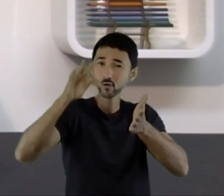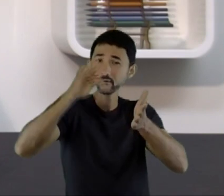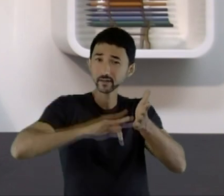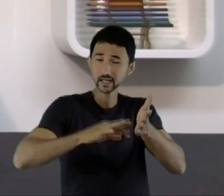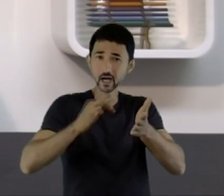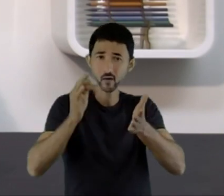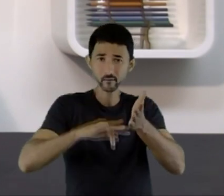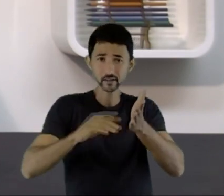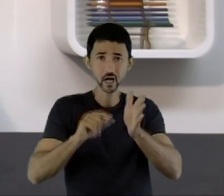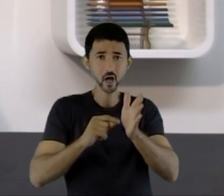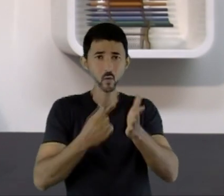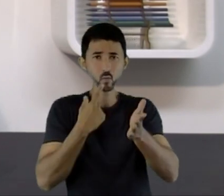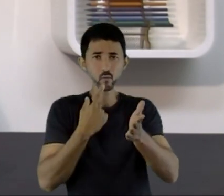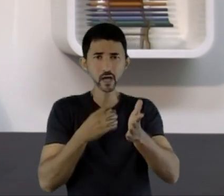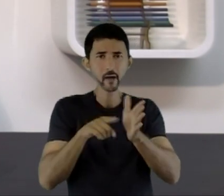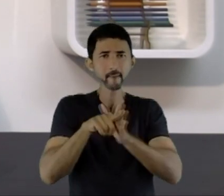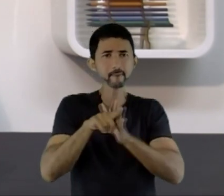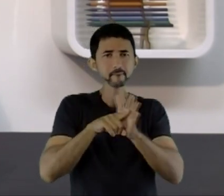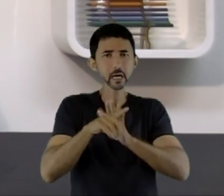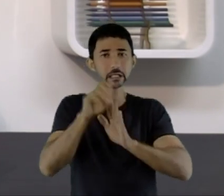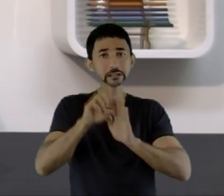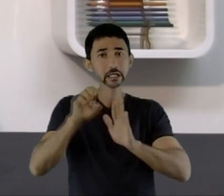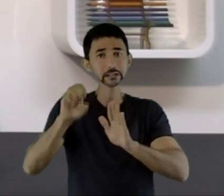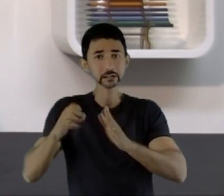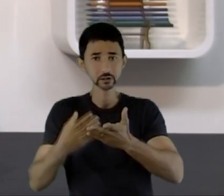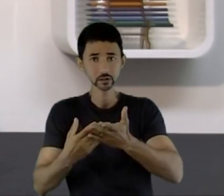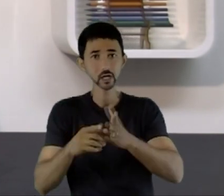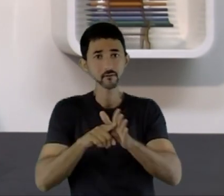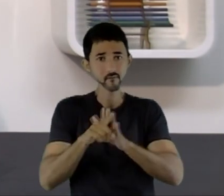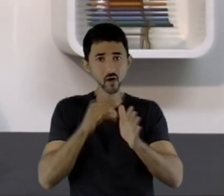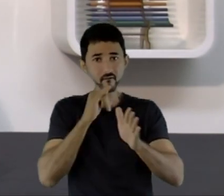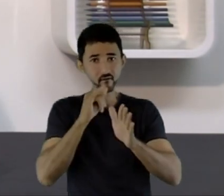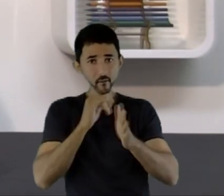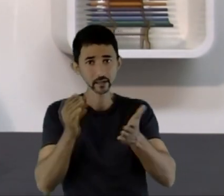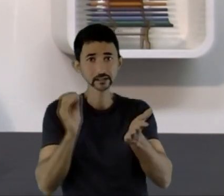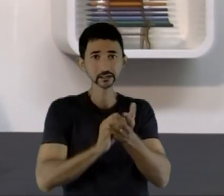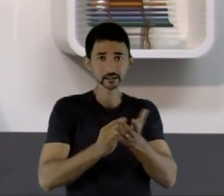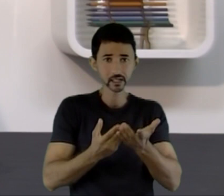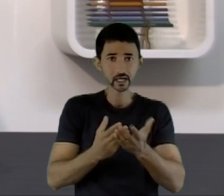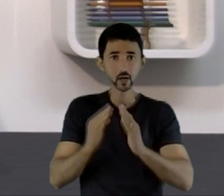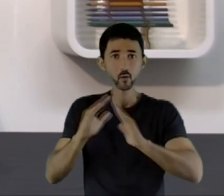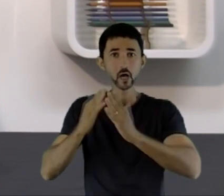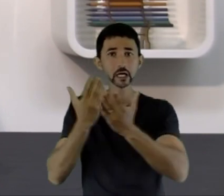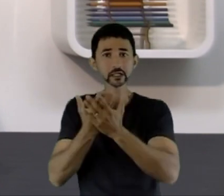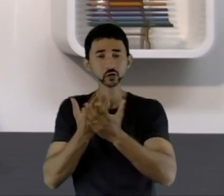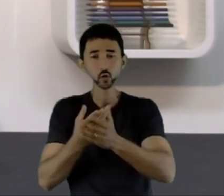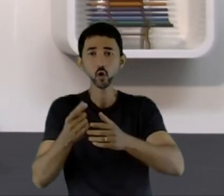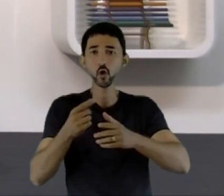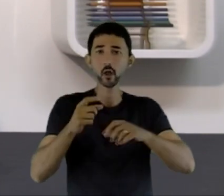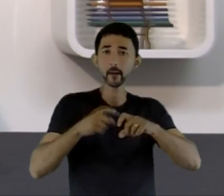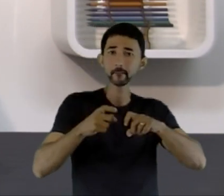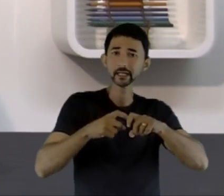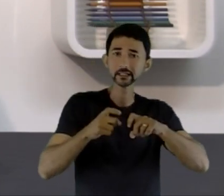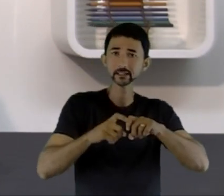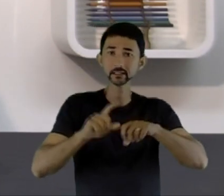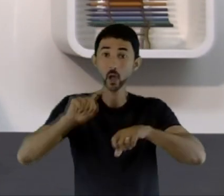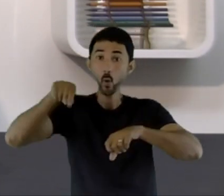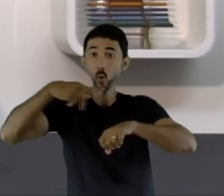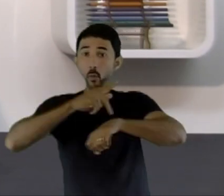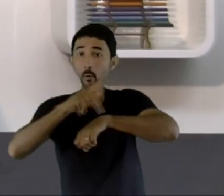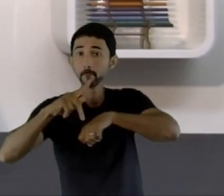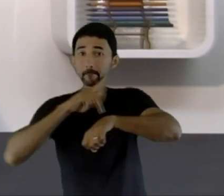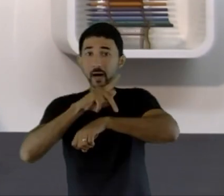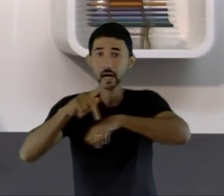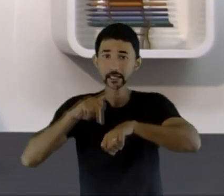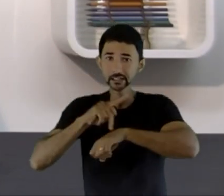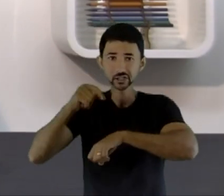você observou, um dado estatístico a respeito de, nas escolas de medicina em outro país que